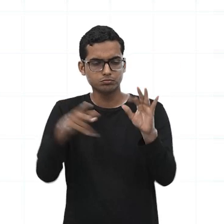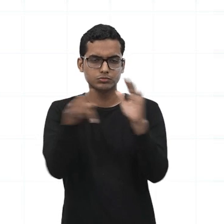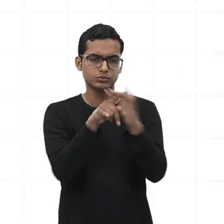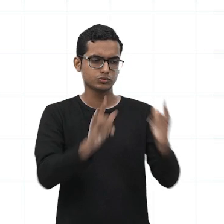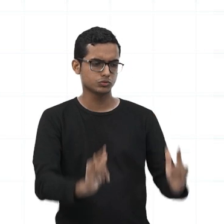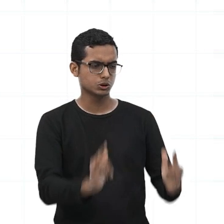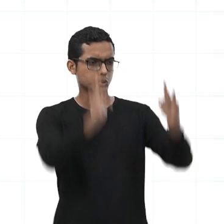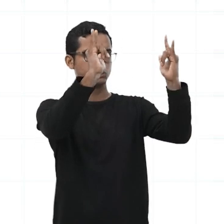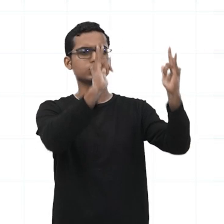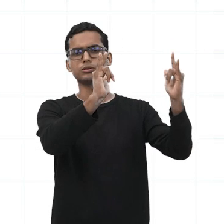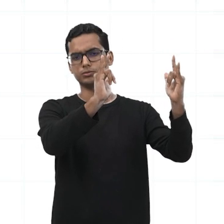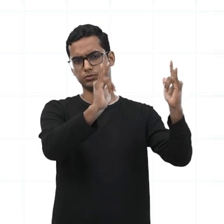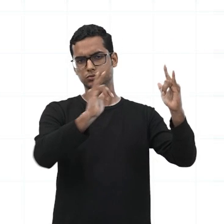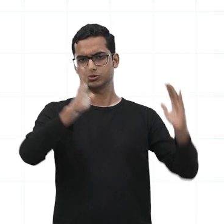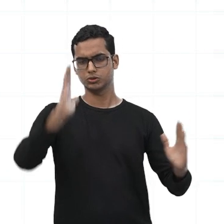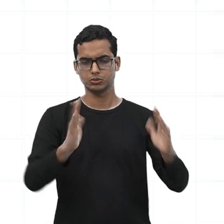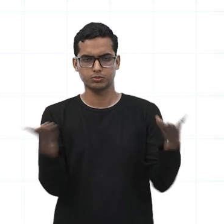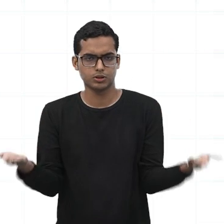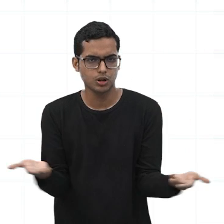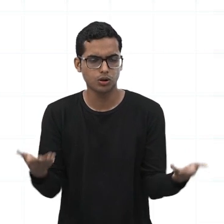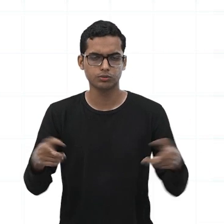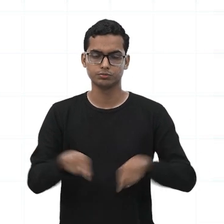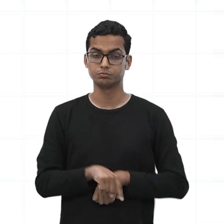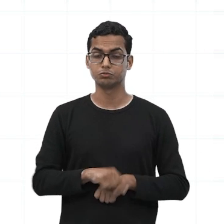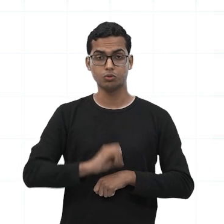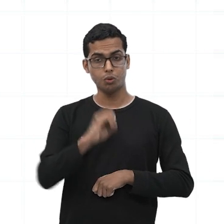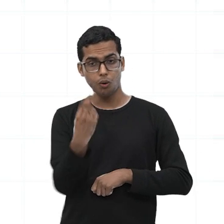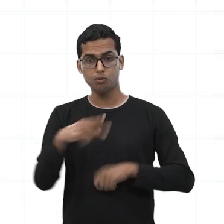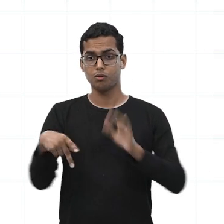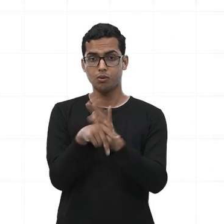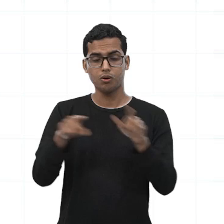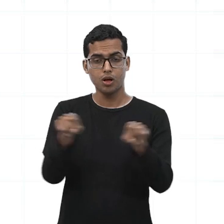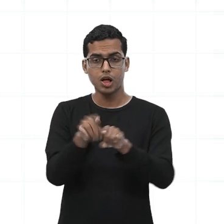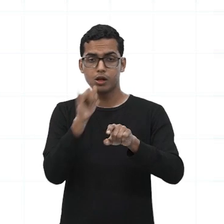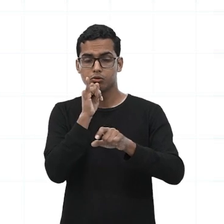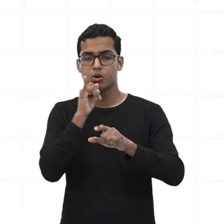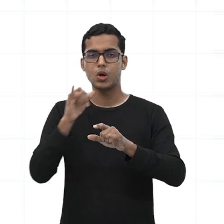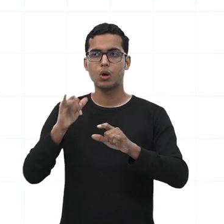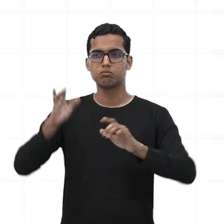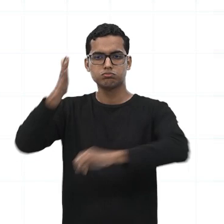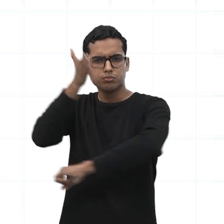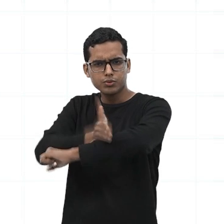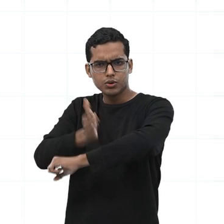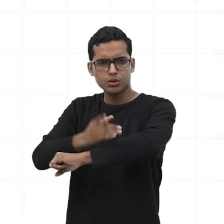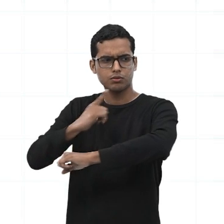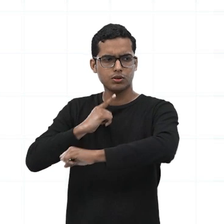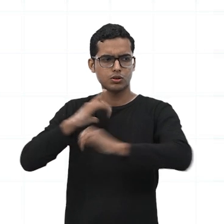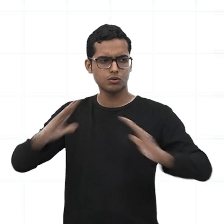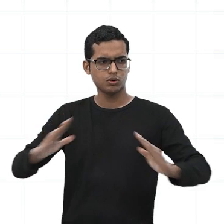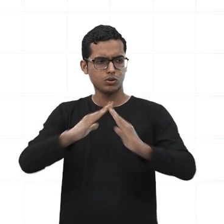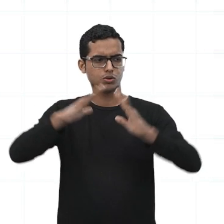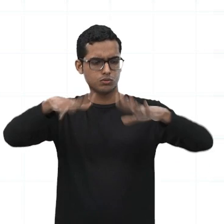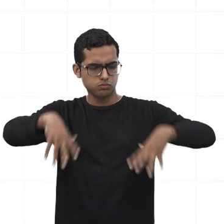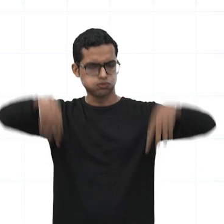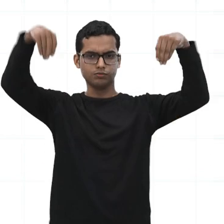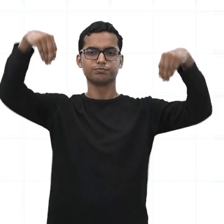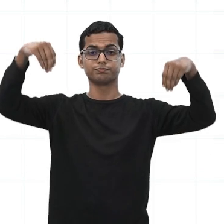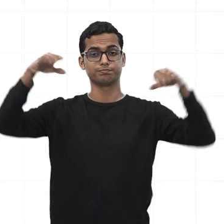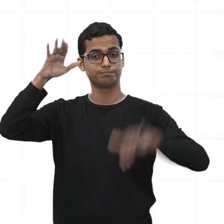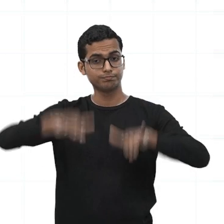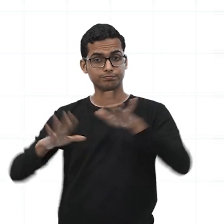né, da época de hoje. Se for lá na Idade Média, vai ser castelo. Então, depende do contexto da